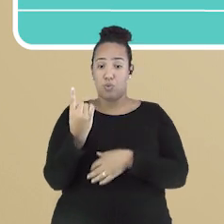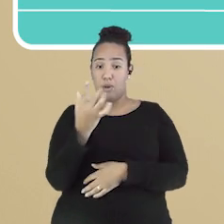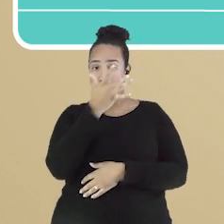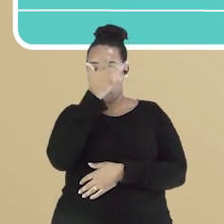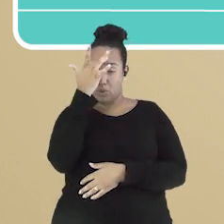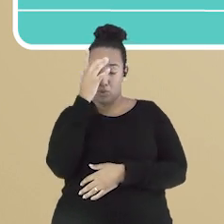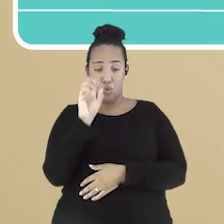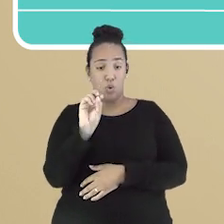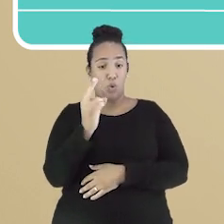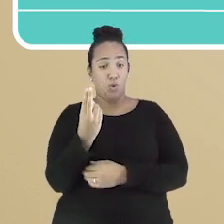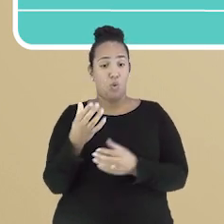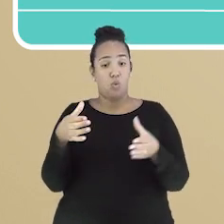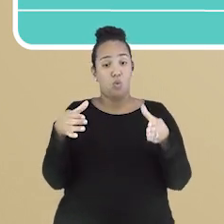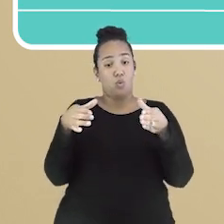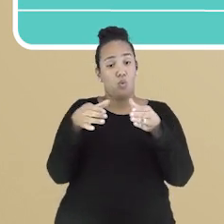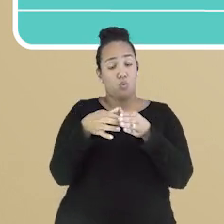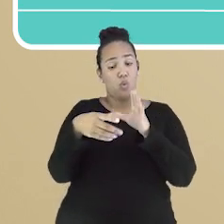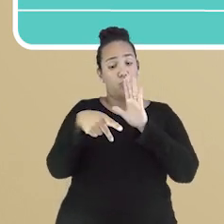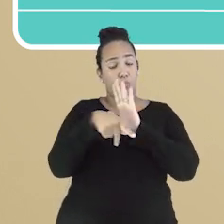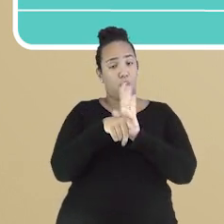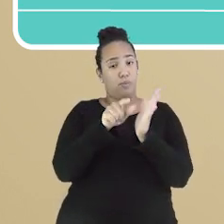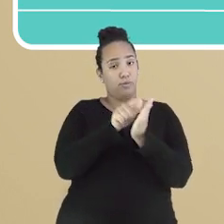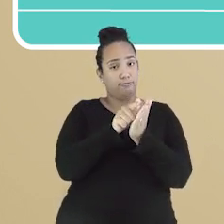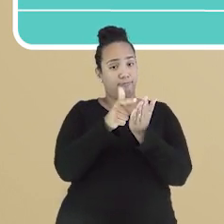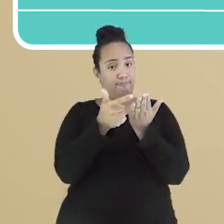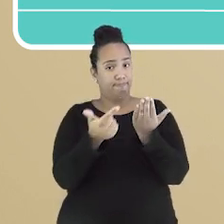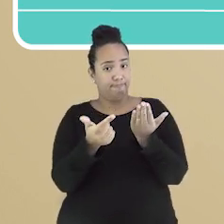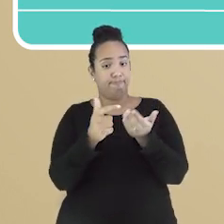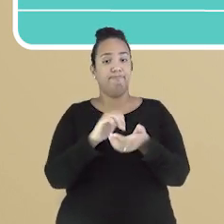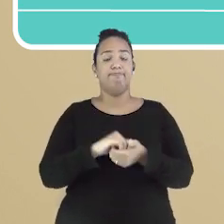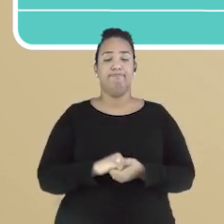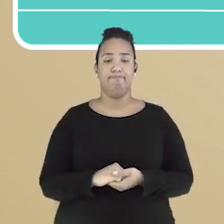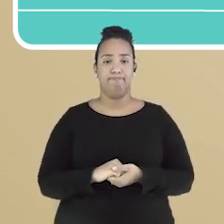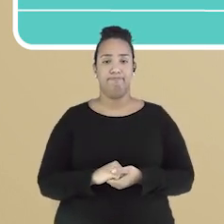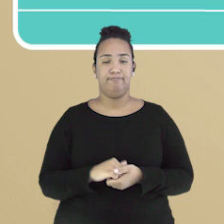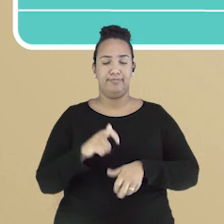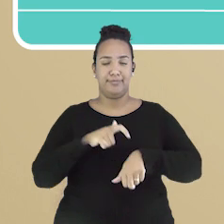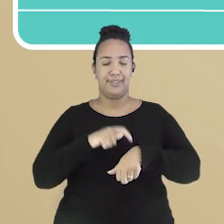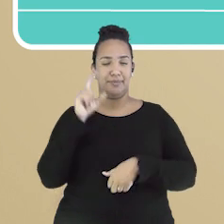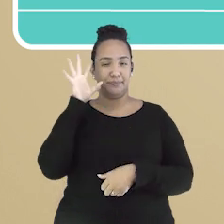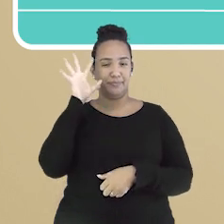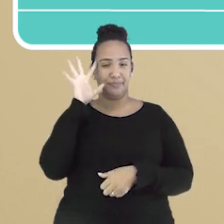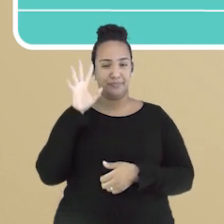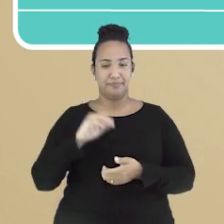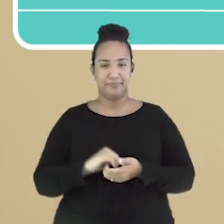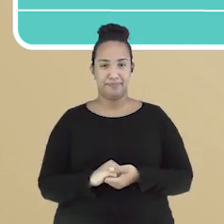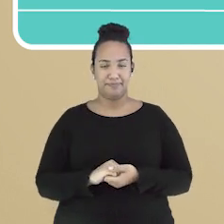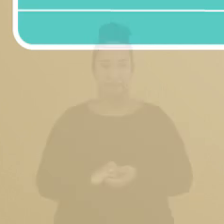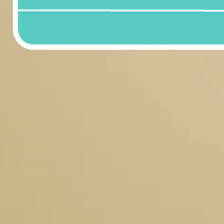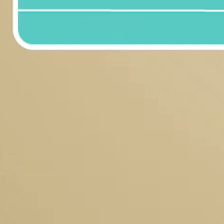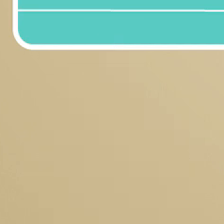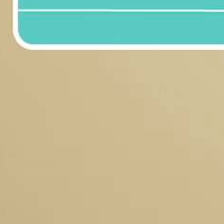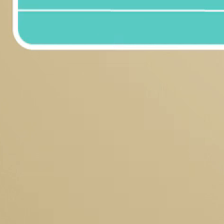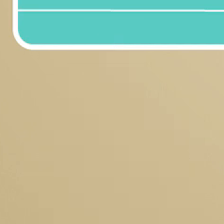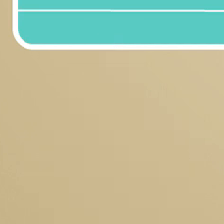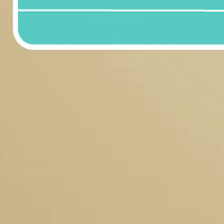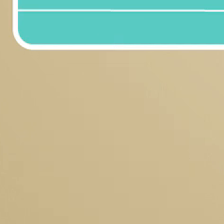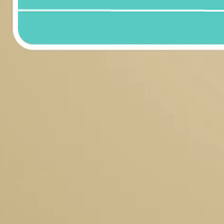uma pessoa ou um grupo veiculado a um veículo de comunicação. Um tempo para vocês pensarem.